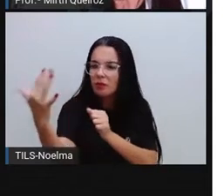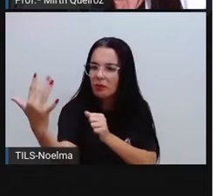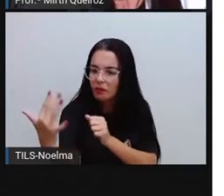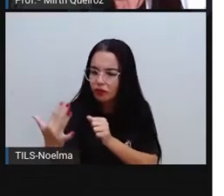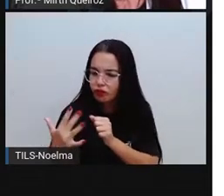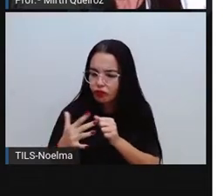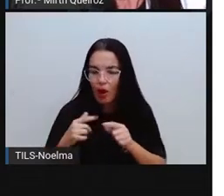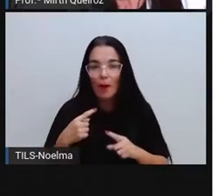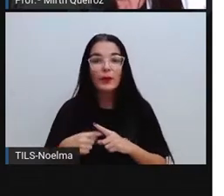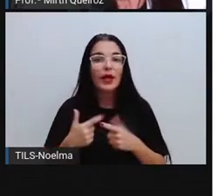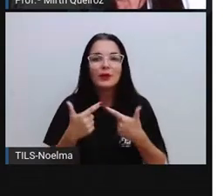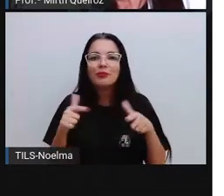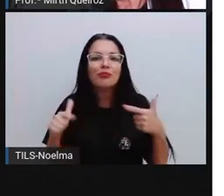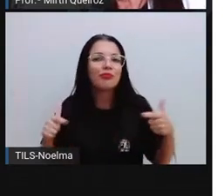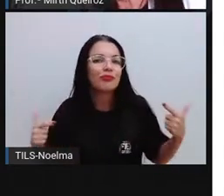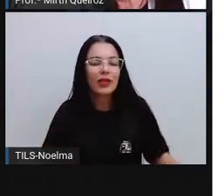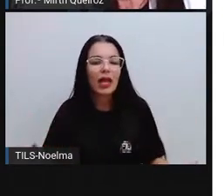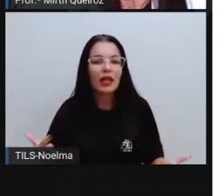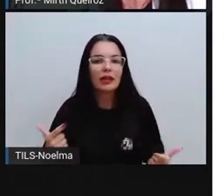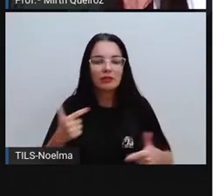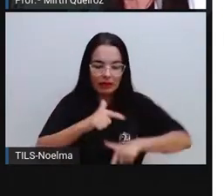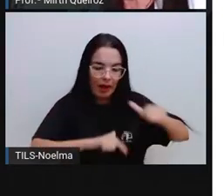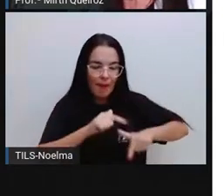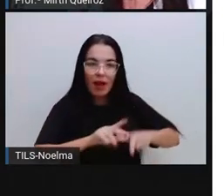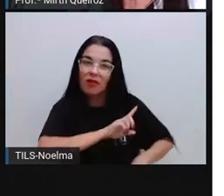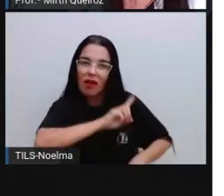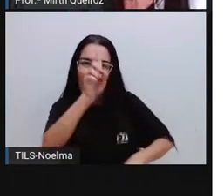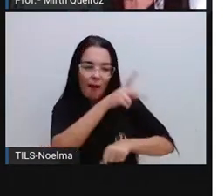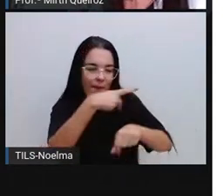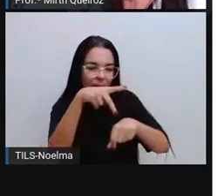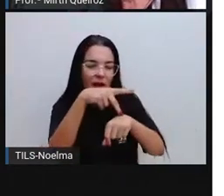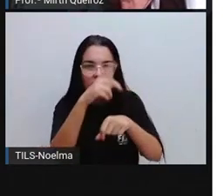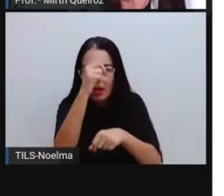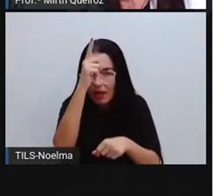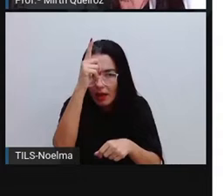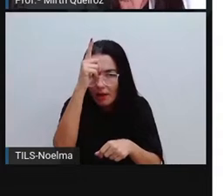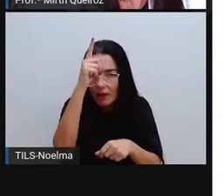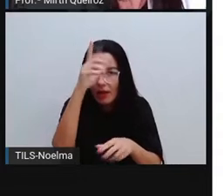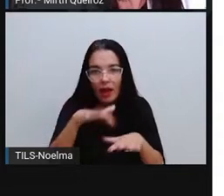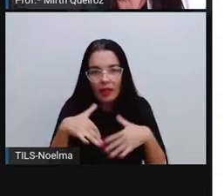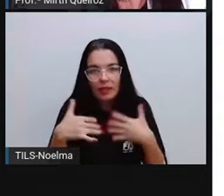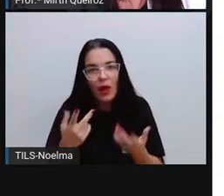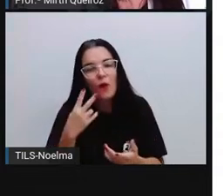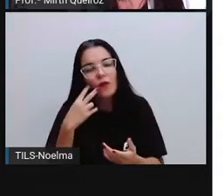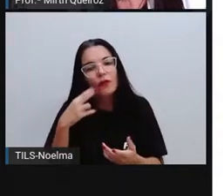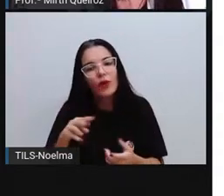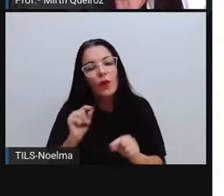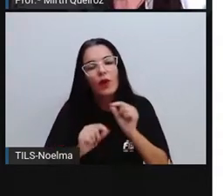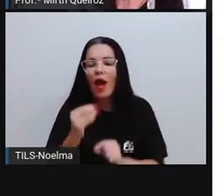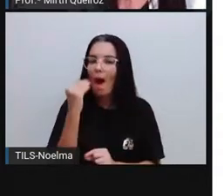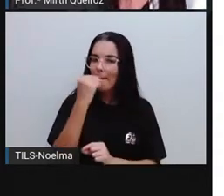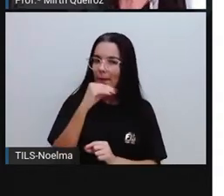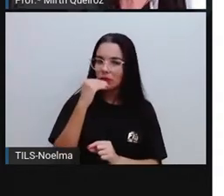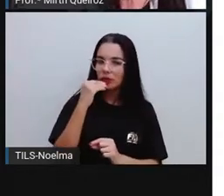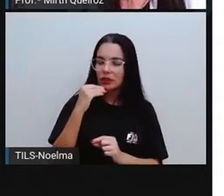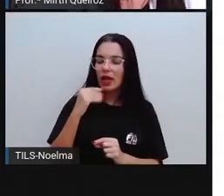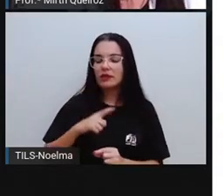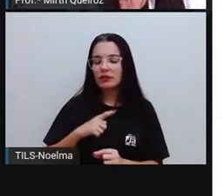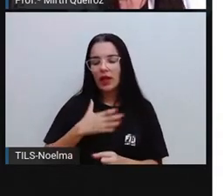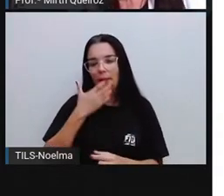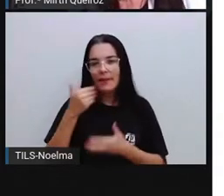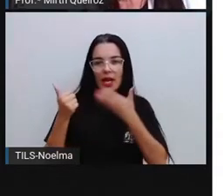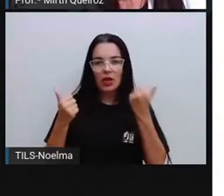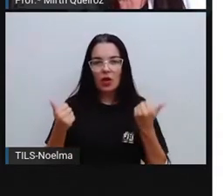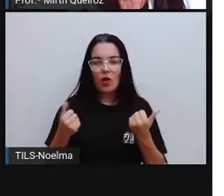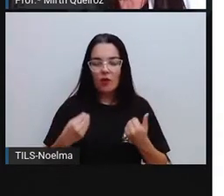estavam sem emprego, a Alemanha estava devastada, então também eles viram isso como uma oportunidade aí de melhores condições